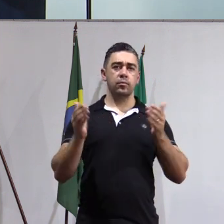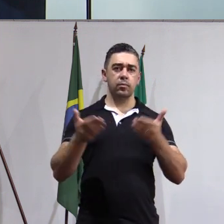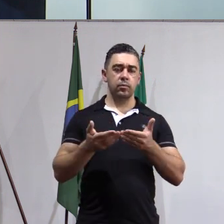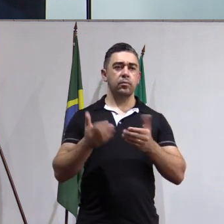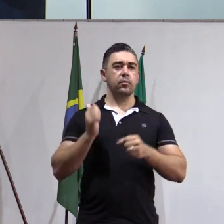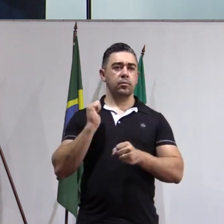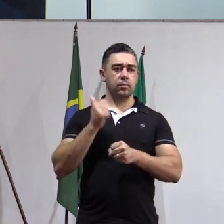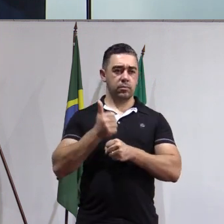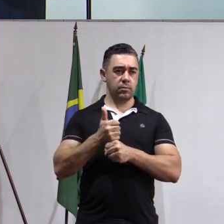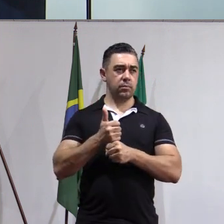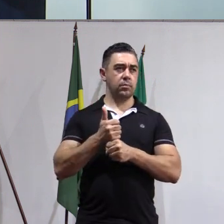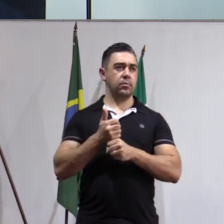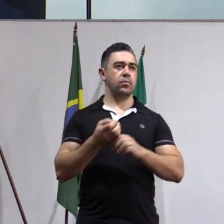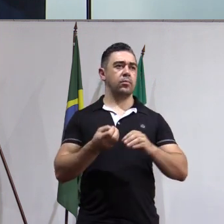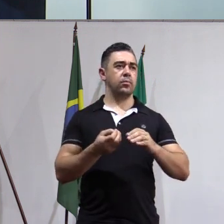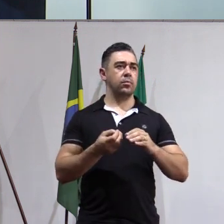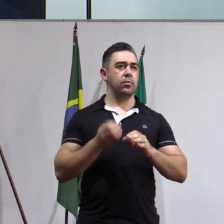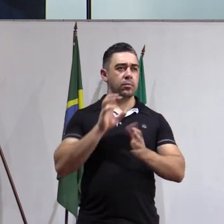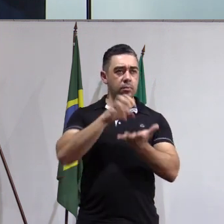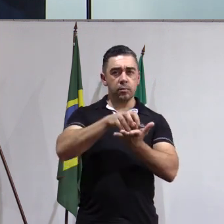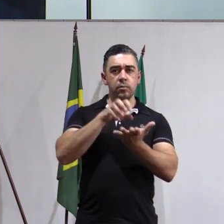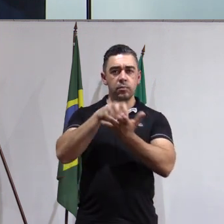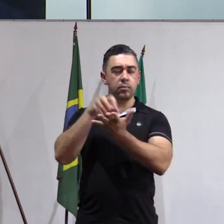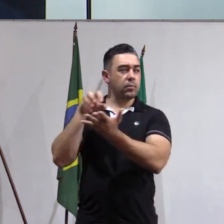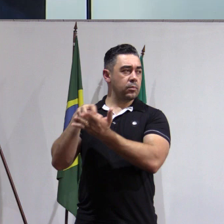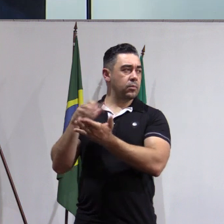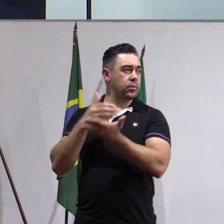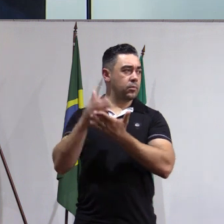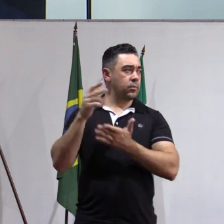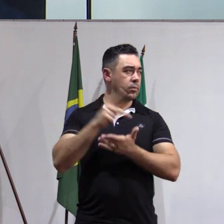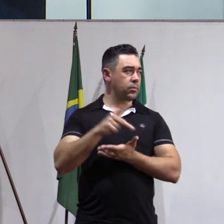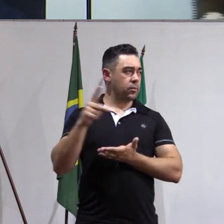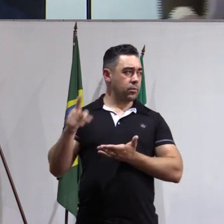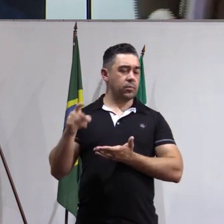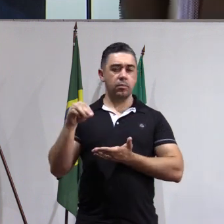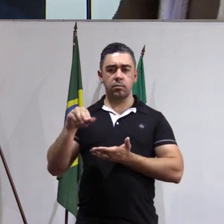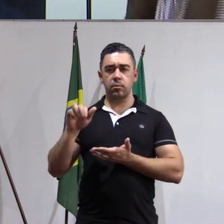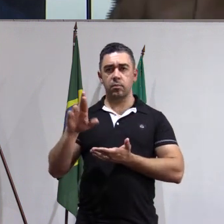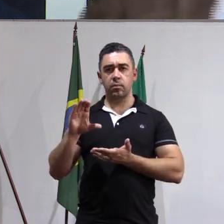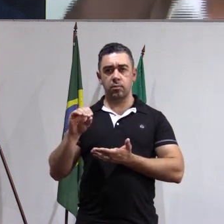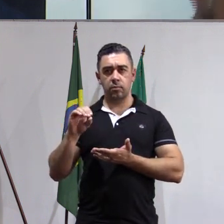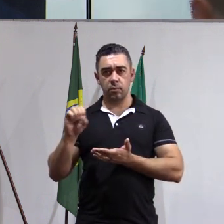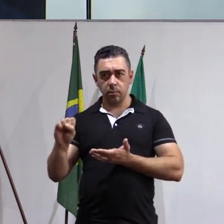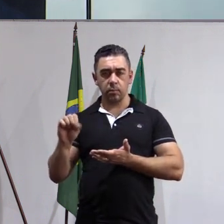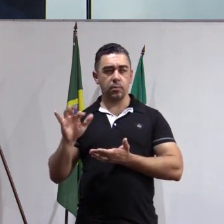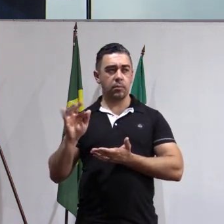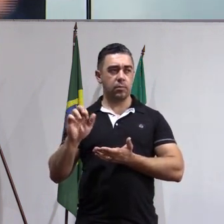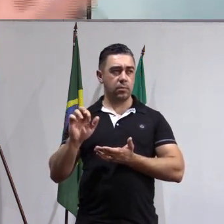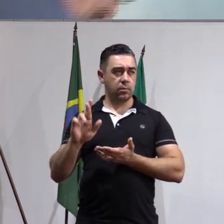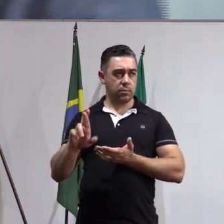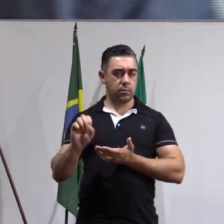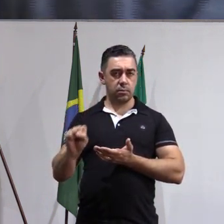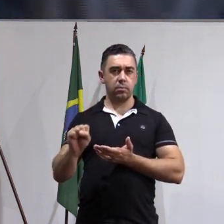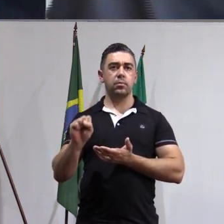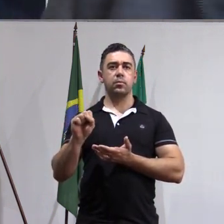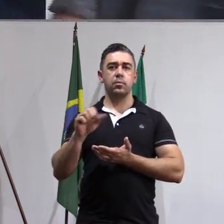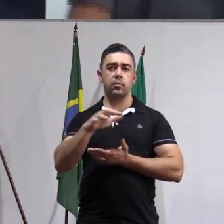de Setor, iniciando pelo professor Marcos Ferraz, diretor do setor de